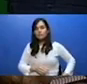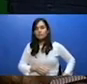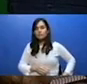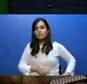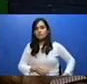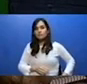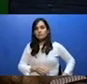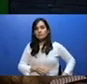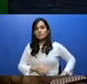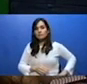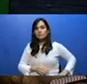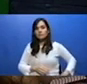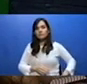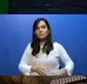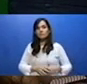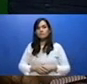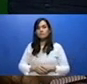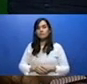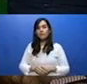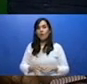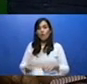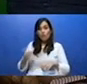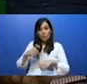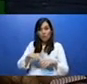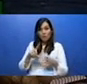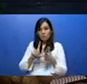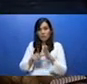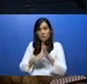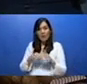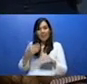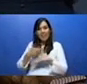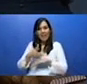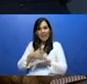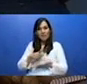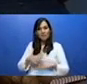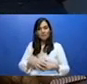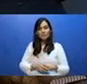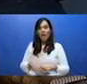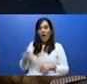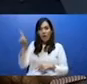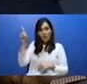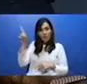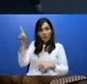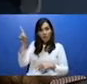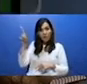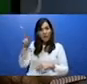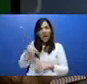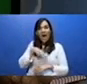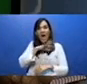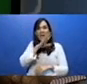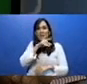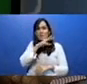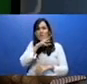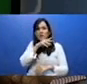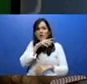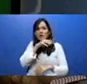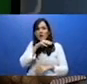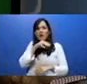Eu vou voltar lá porque depois nós vamos para a tarefinha. Ó, esse animal, crianças, ele é um